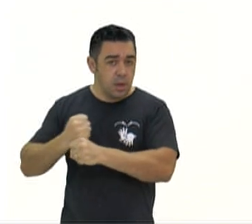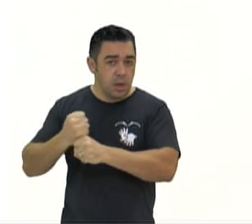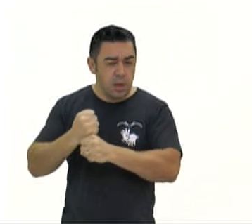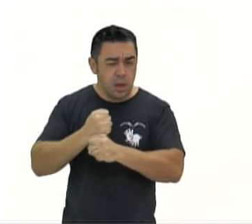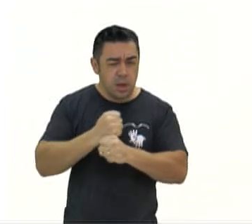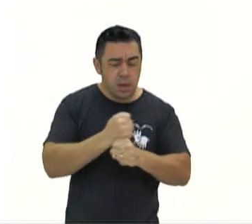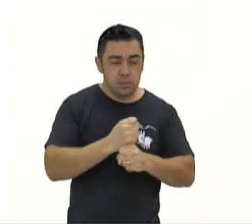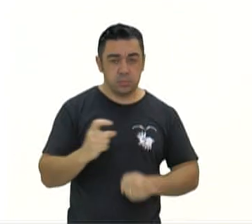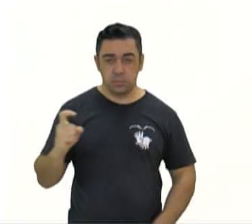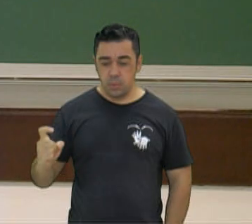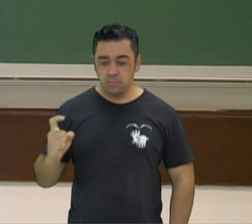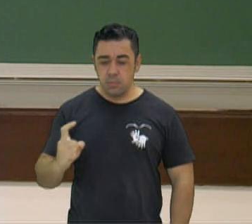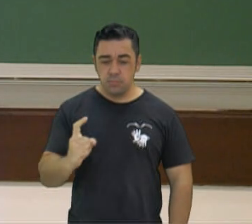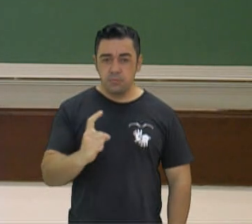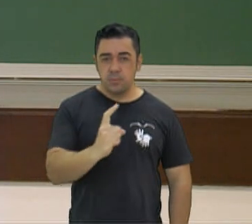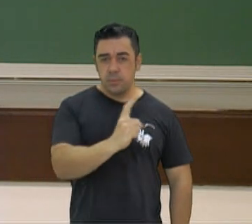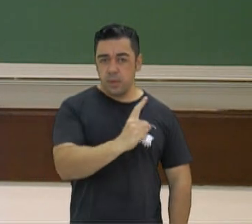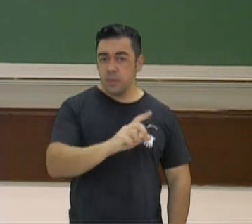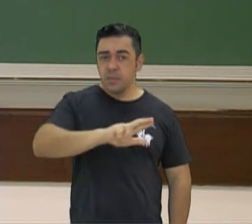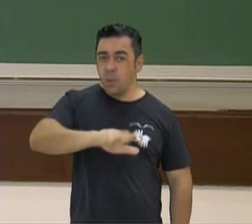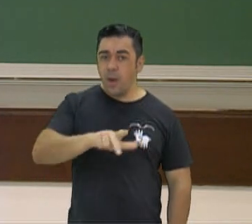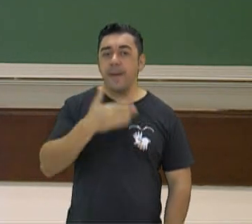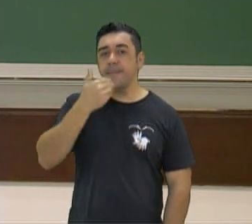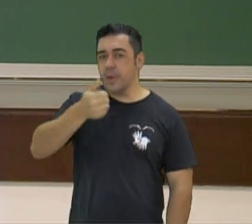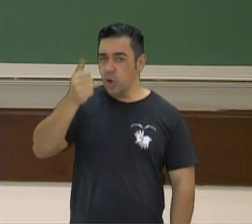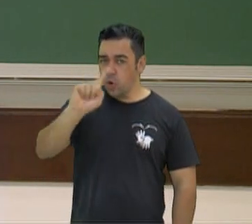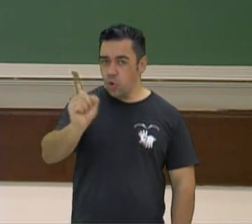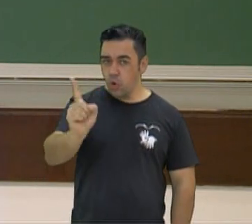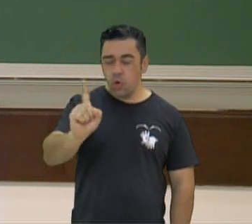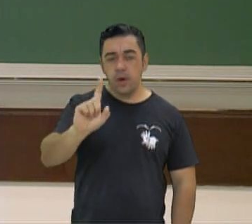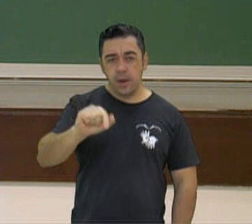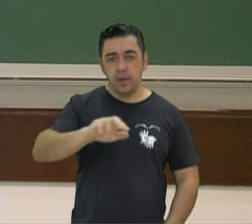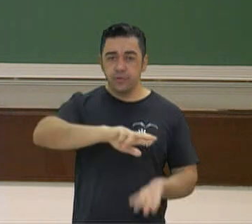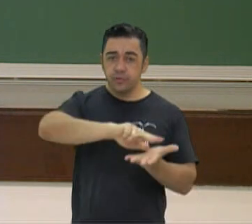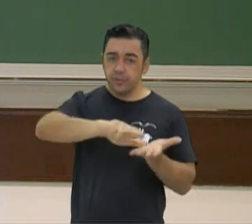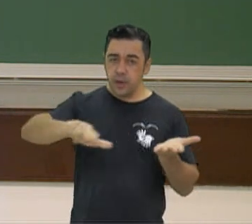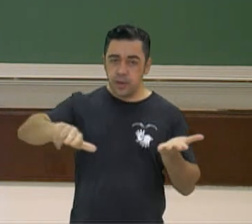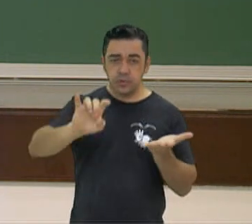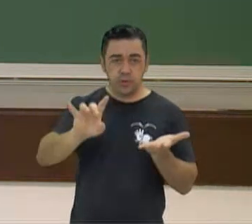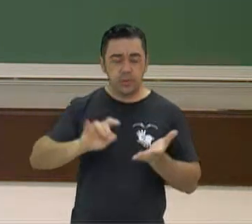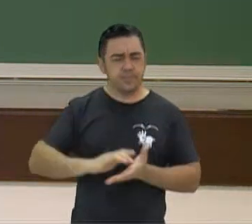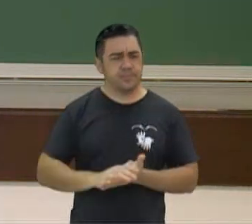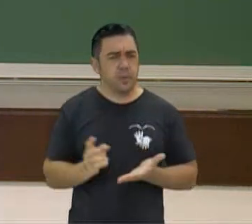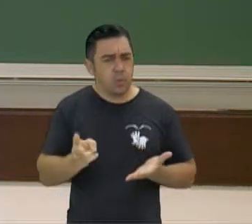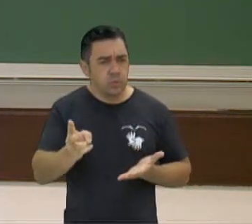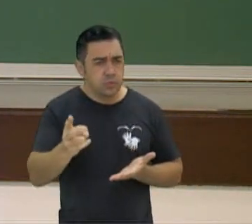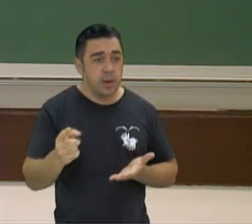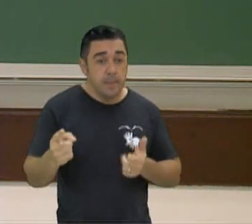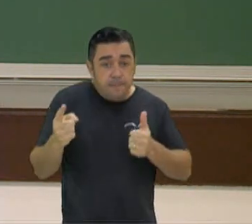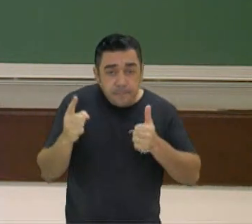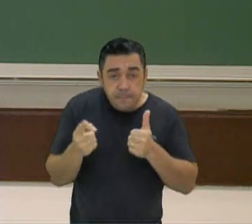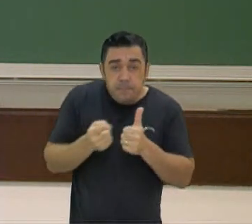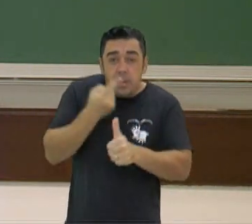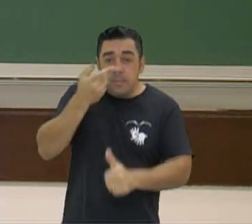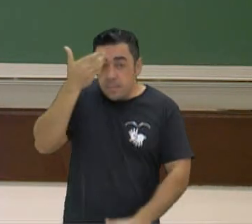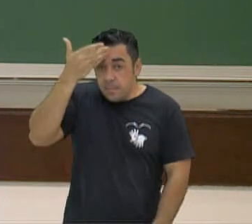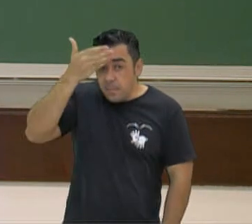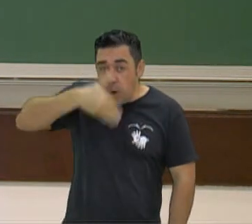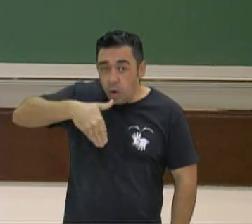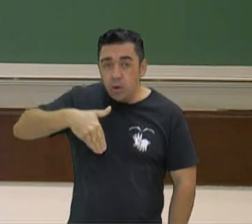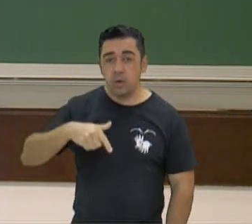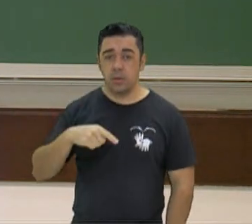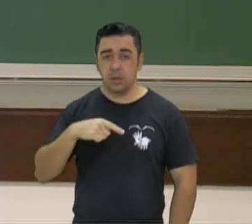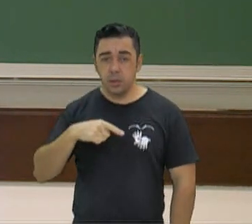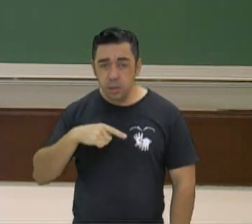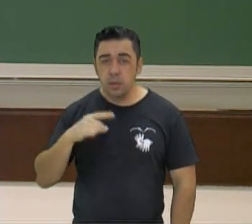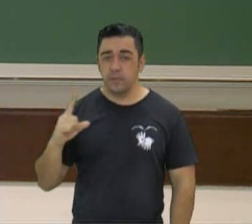não é sinônimo de melhorar, tá? Então isso tem que estar bem claro na cabeça de vocês. Então, continuando aqui, gente, vamos para a nossa primeira evidência de que a